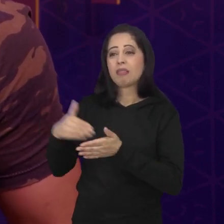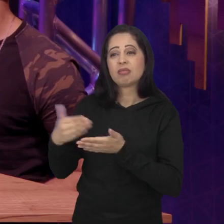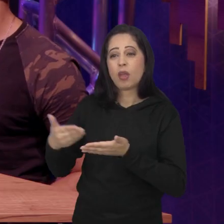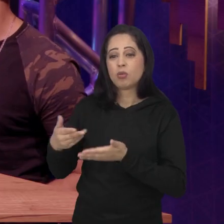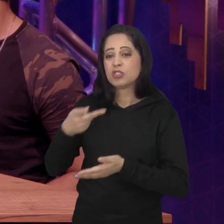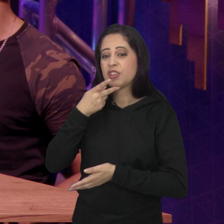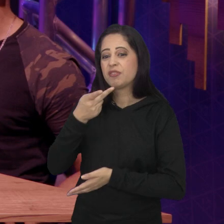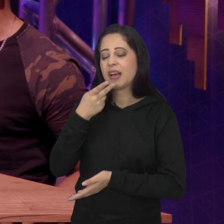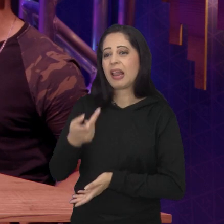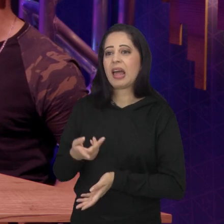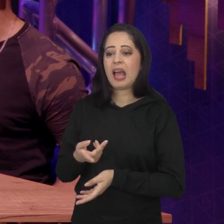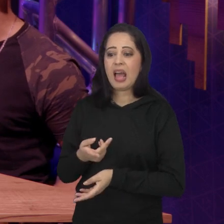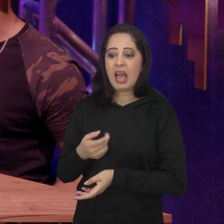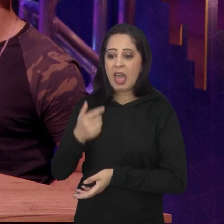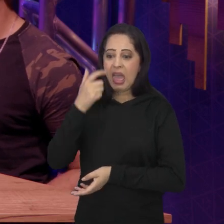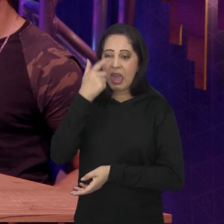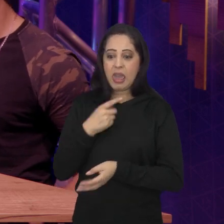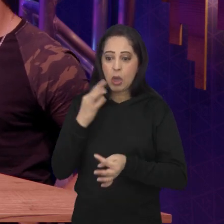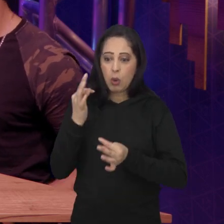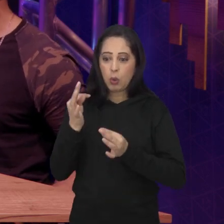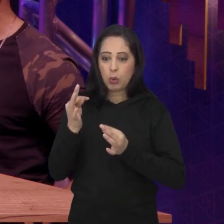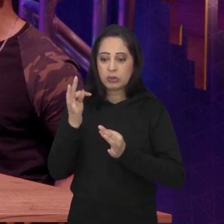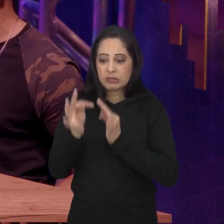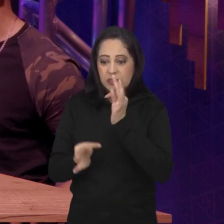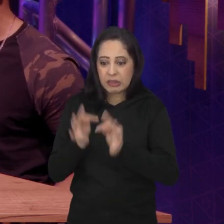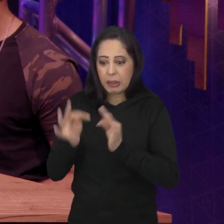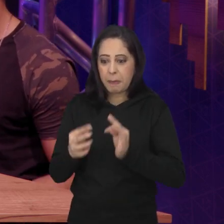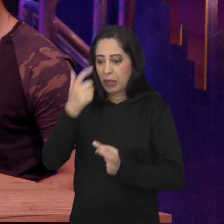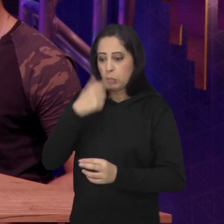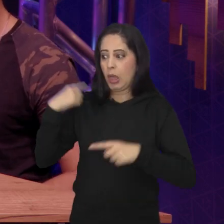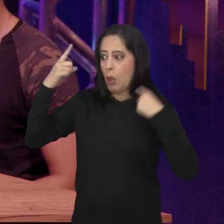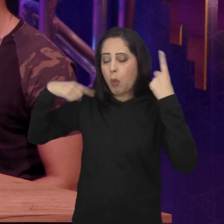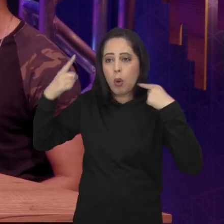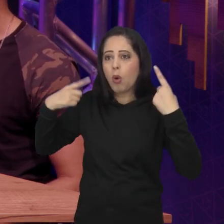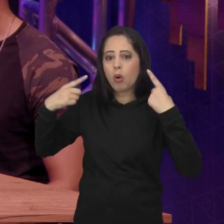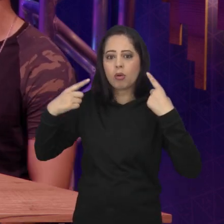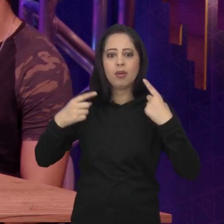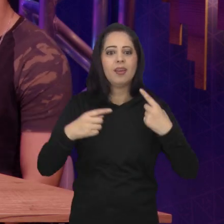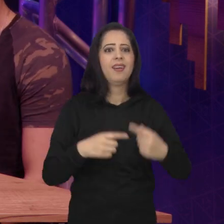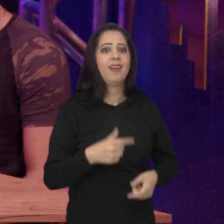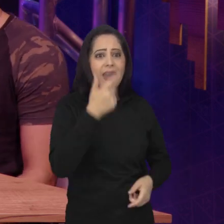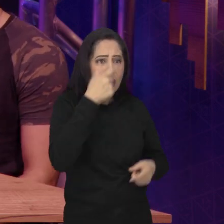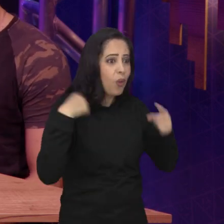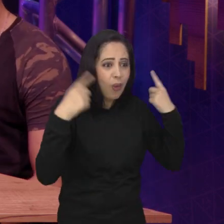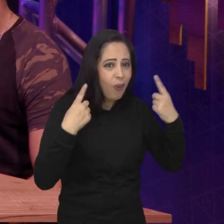que querem que eu faça terapia porque eu sou louco. Eu não tô louco.